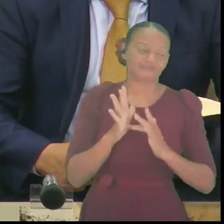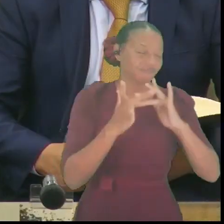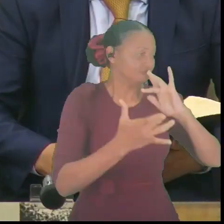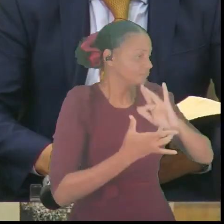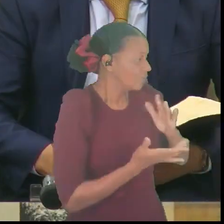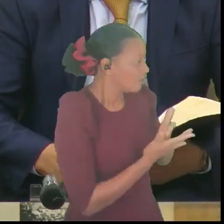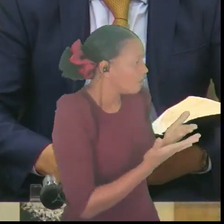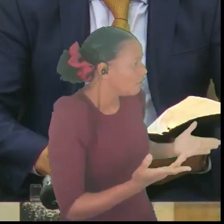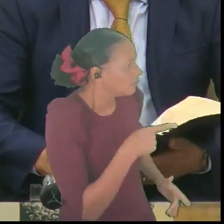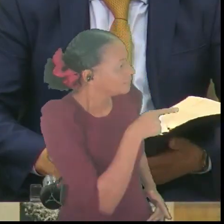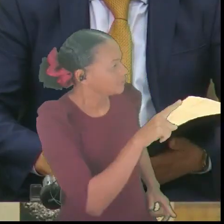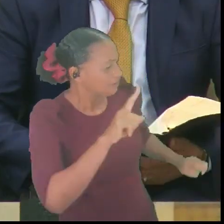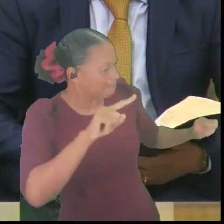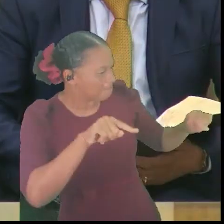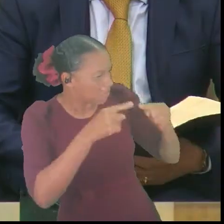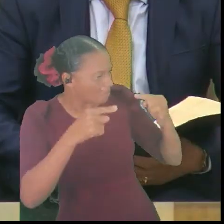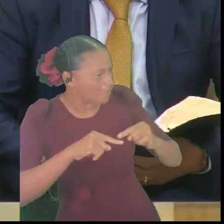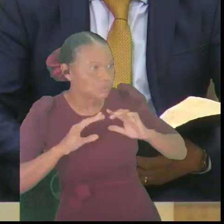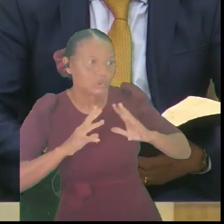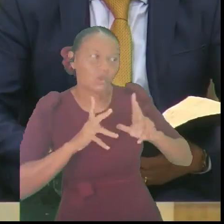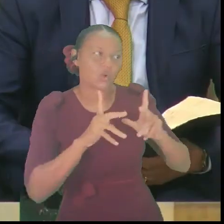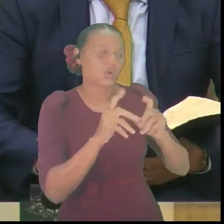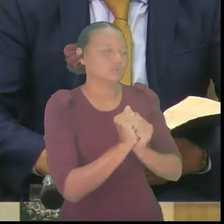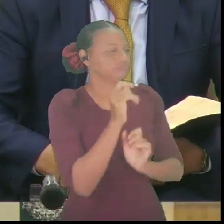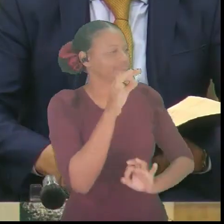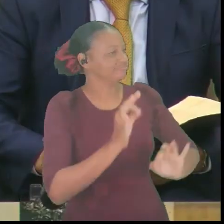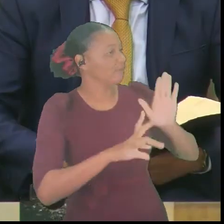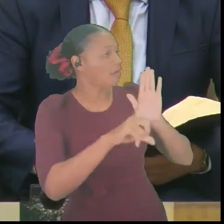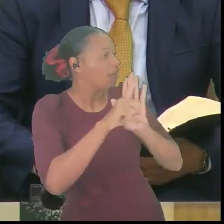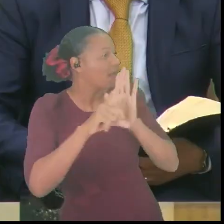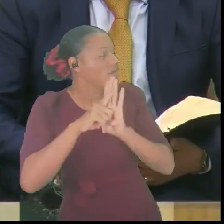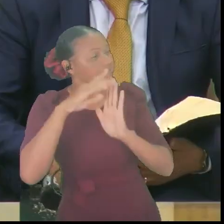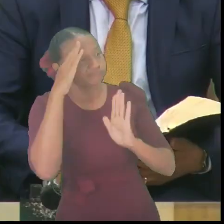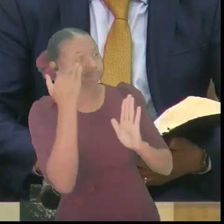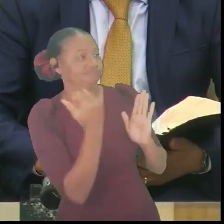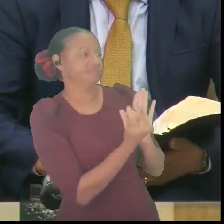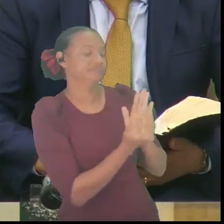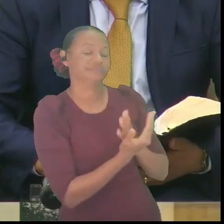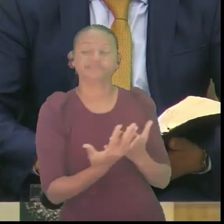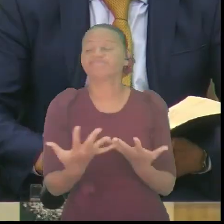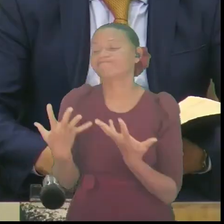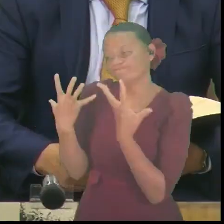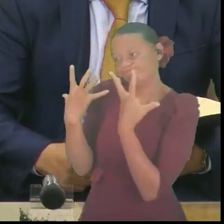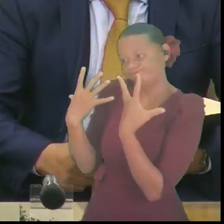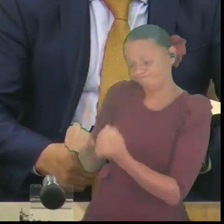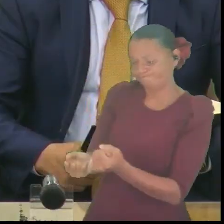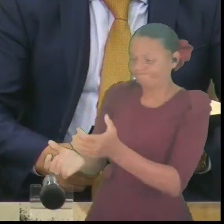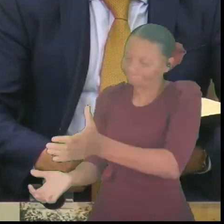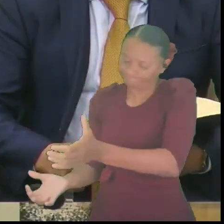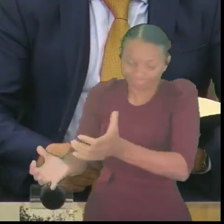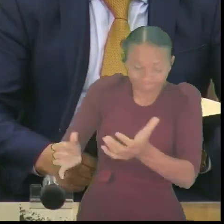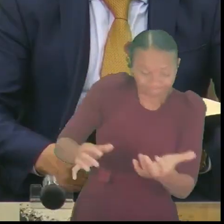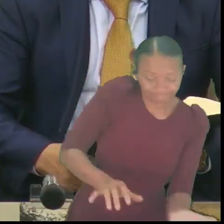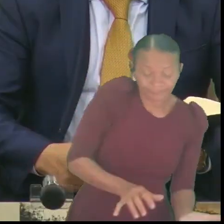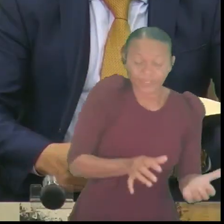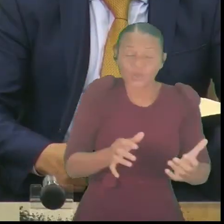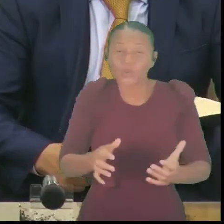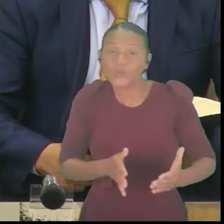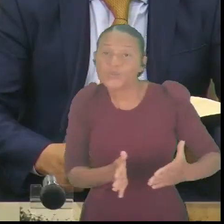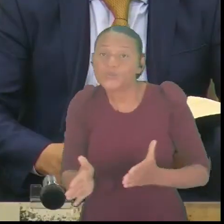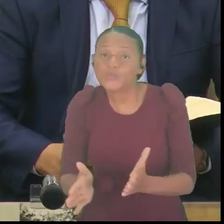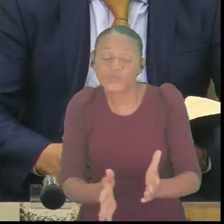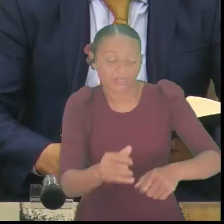eles precisavam cumprir toda a justiça, e a partir de então, João batizou Jesus nas águas do rio Jordão, e quando